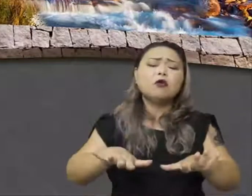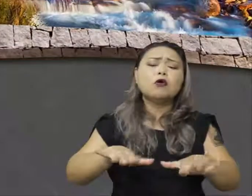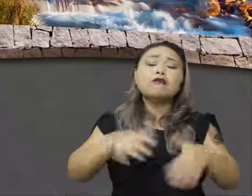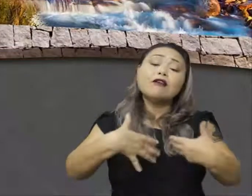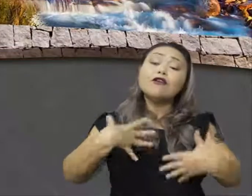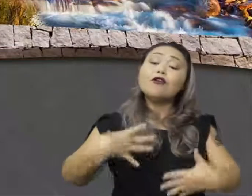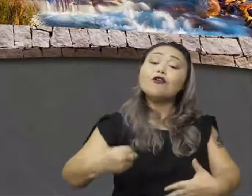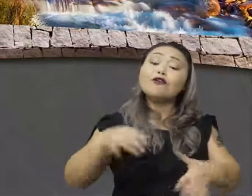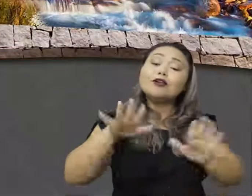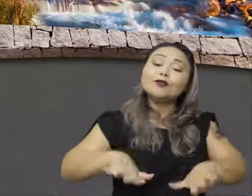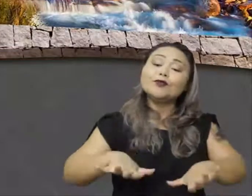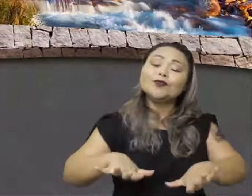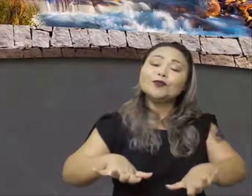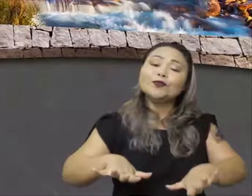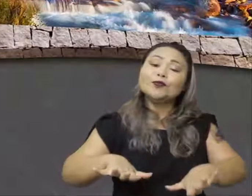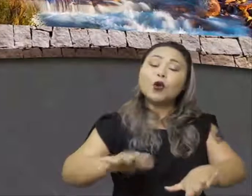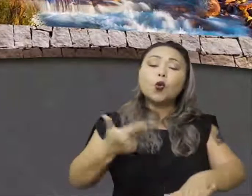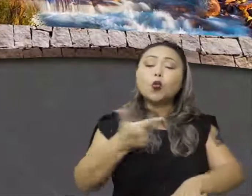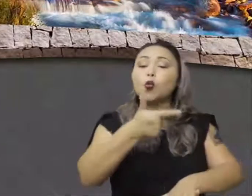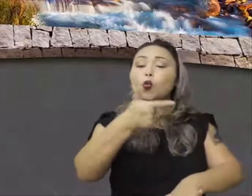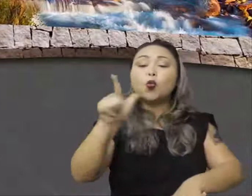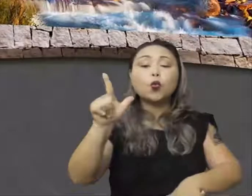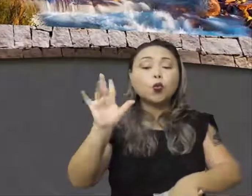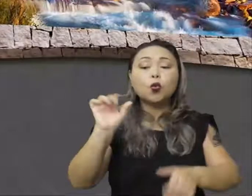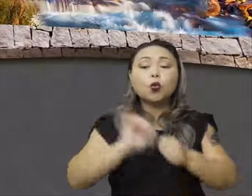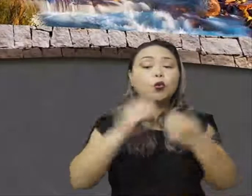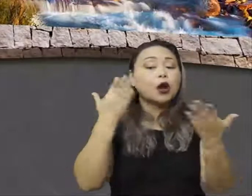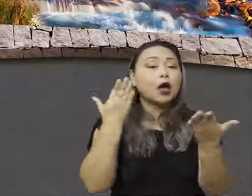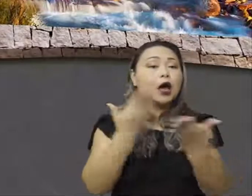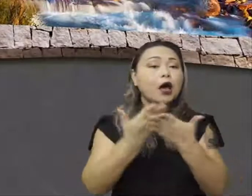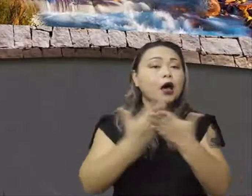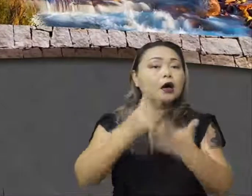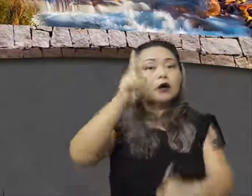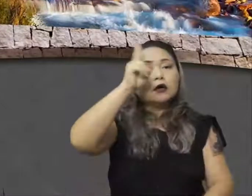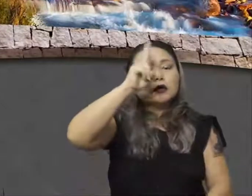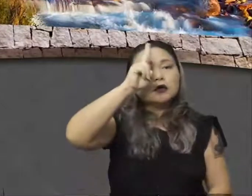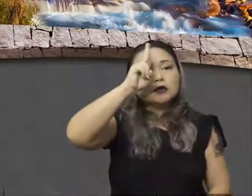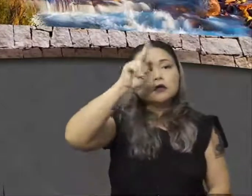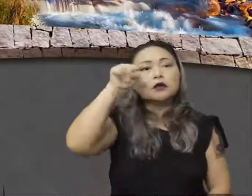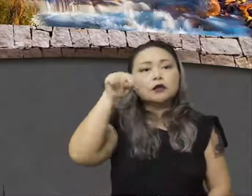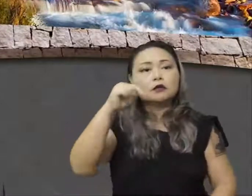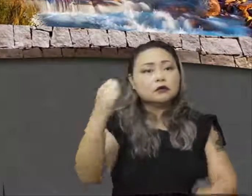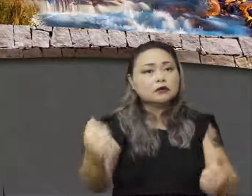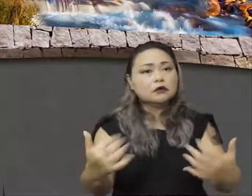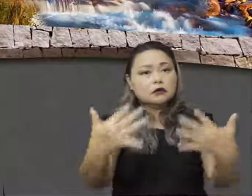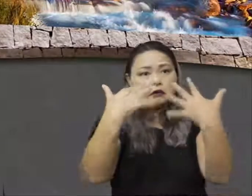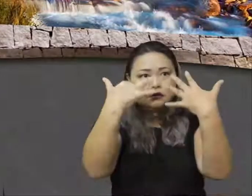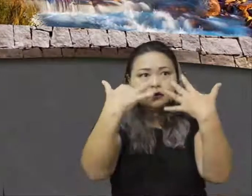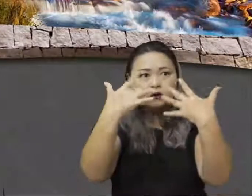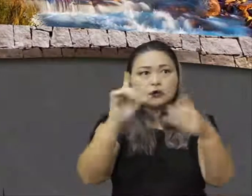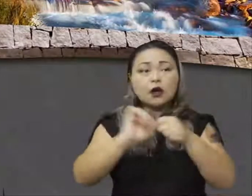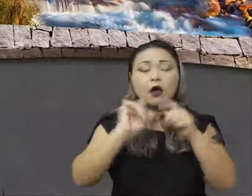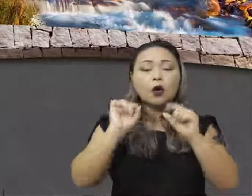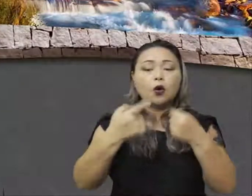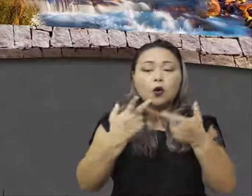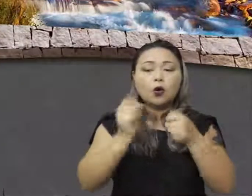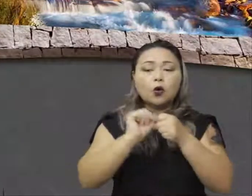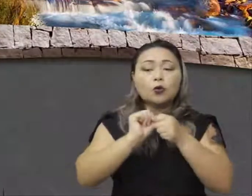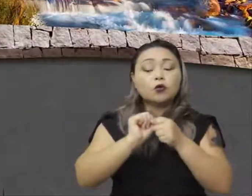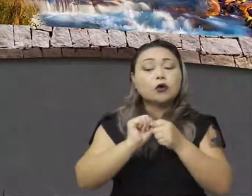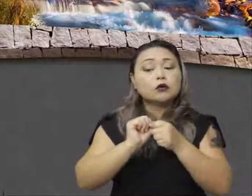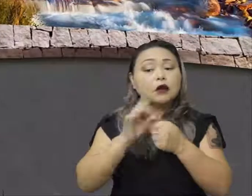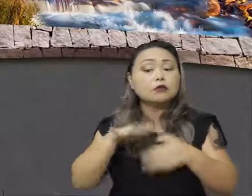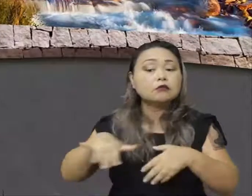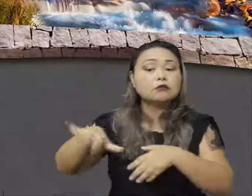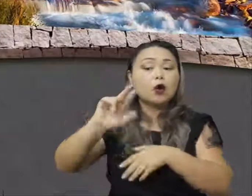filho, tá? Outra aula de história aí, portanto, fica ligado aí nas aulas de história. Nós estamos falando de